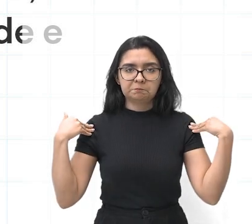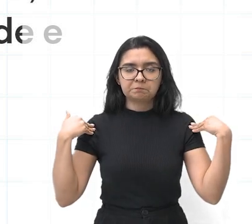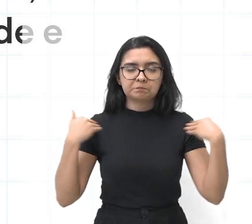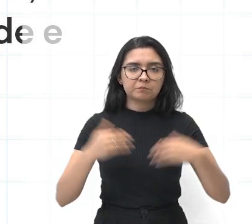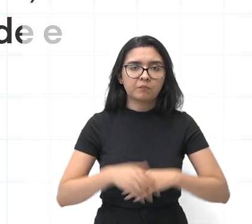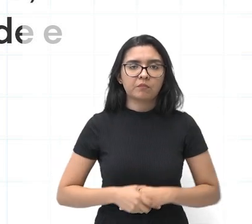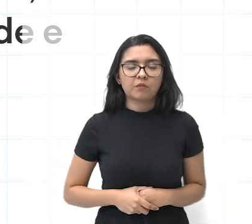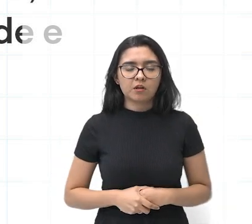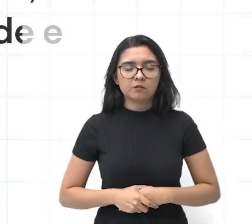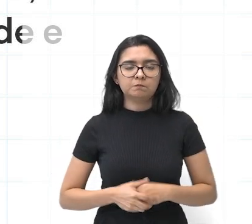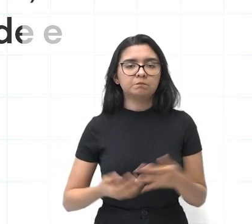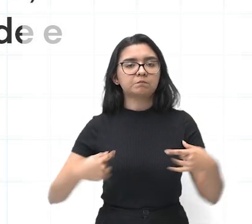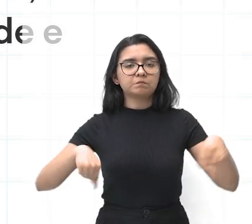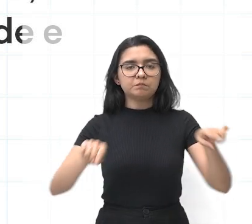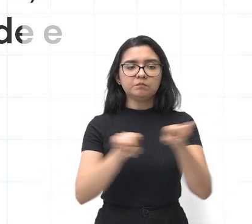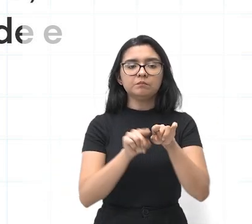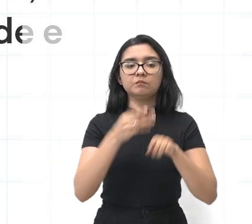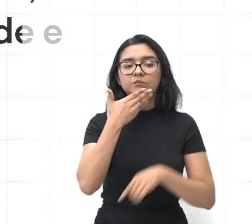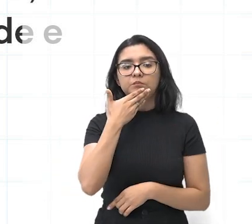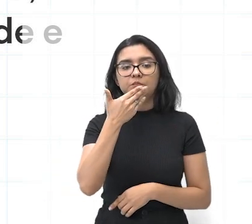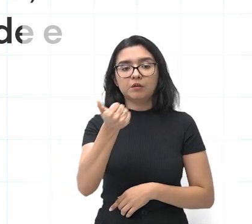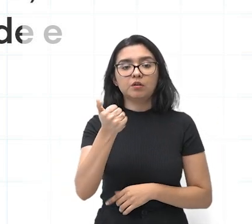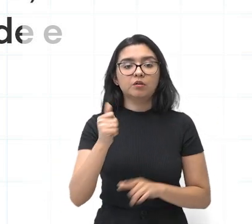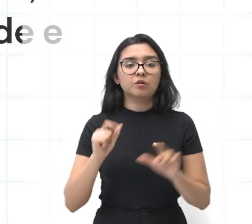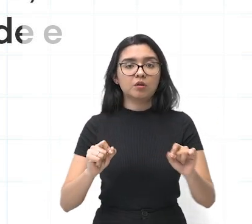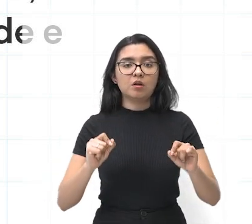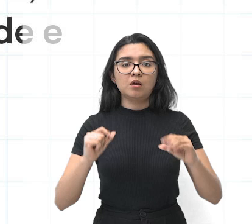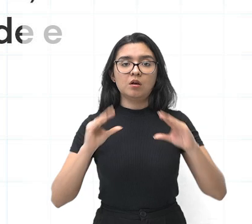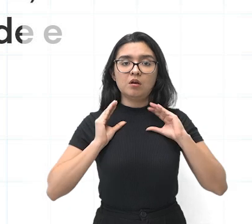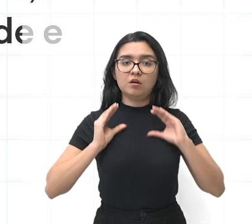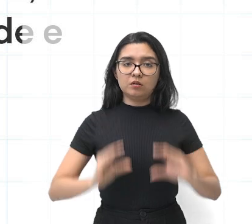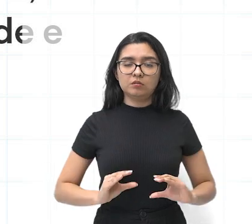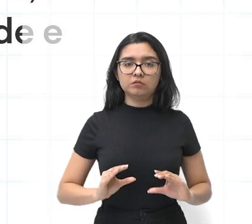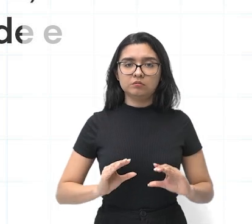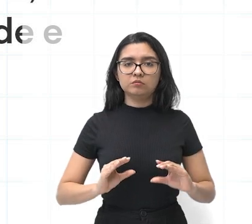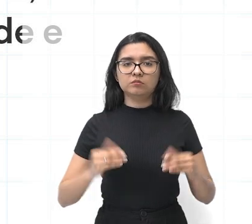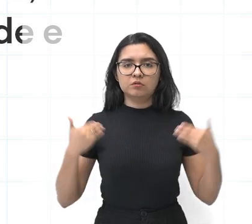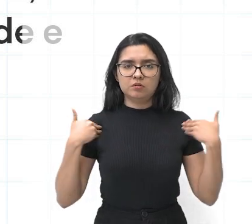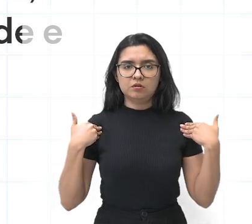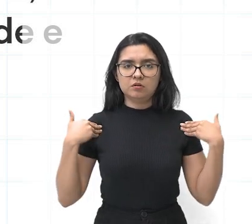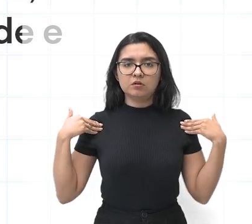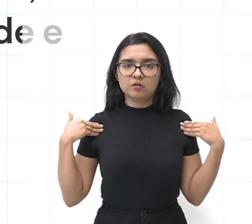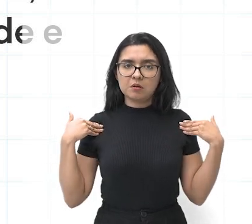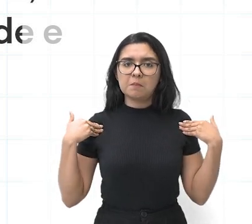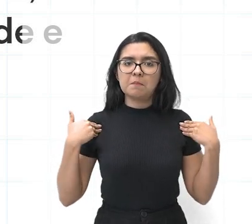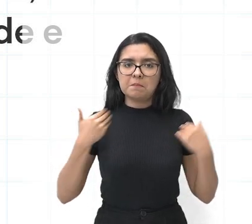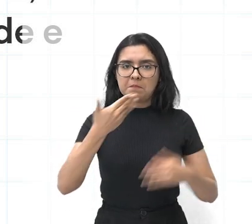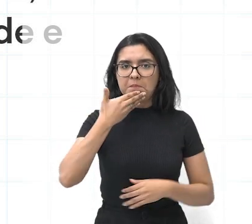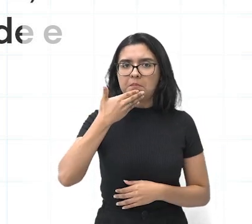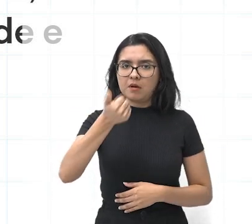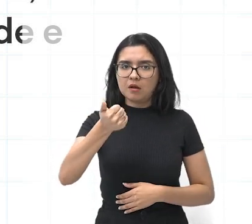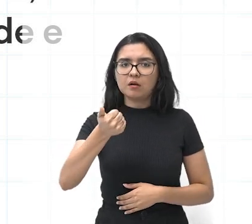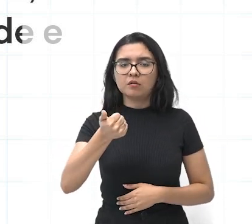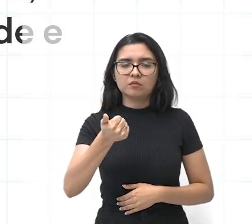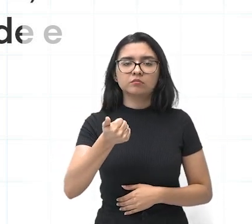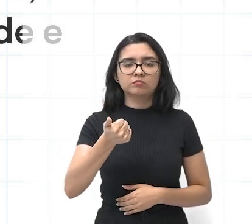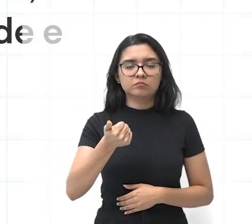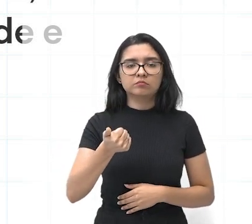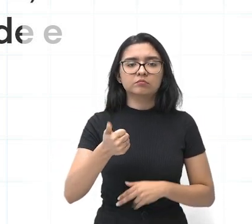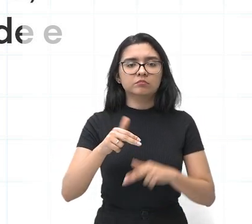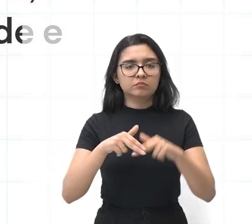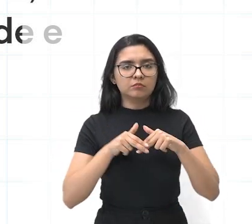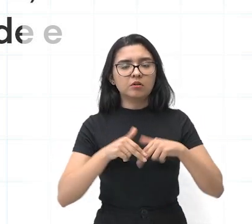certo? Vai melhorar a nossa postura e melhora bastante através dos